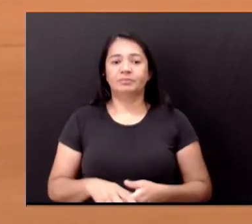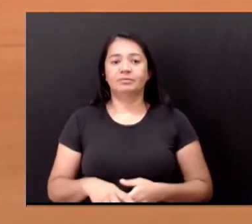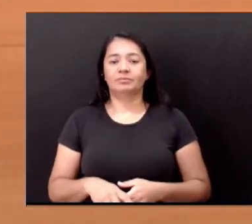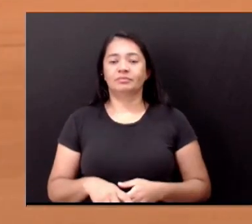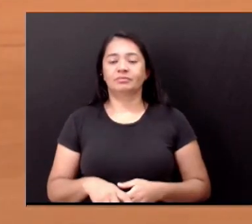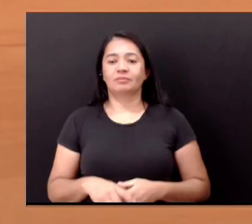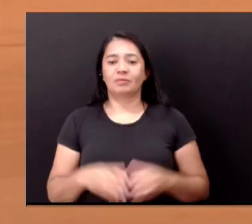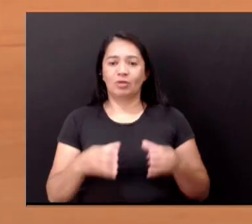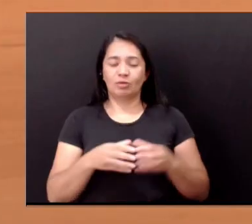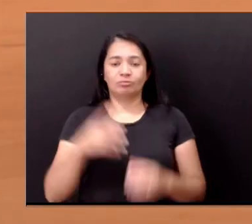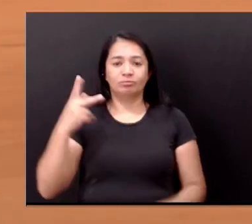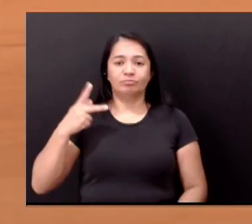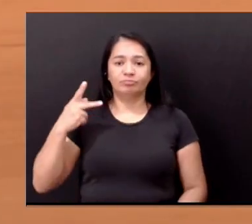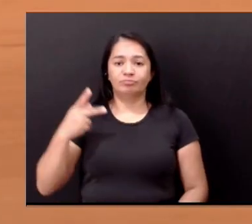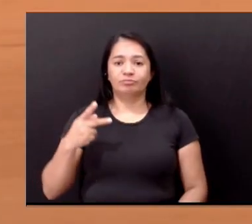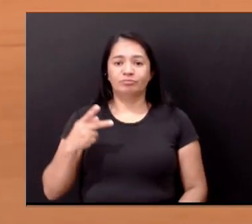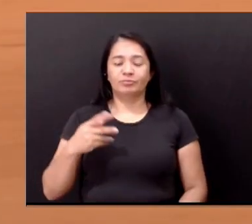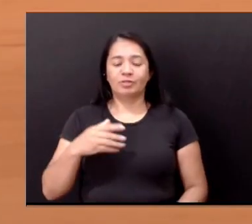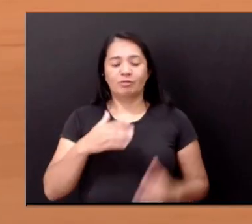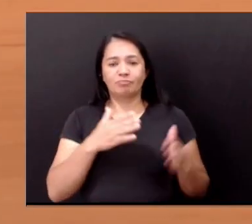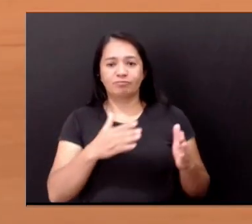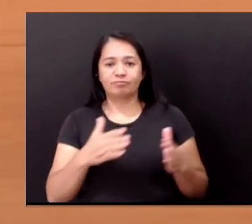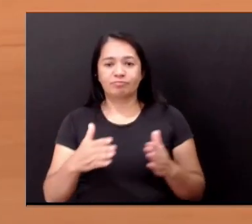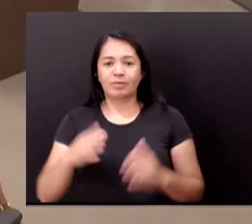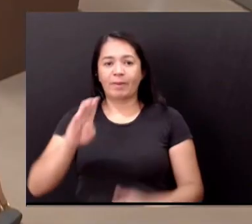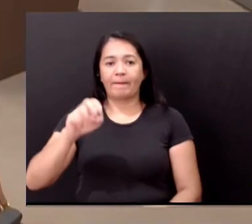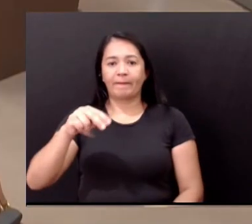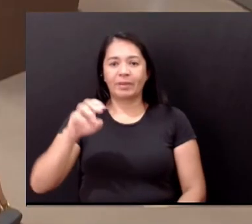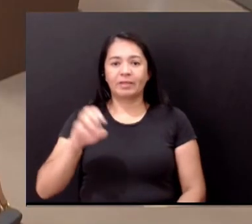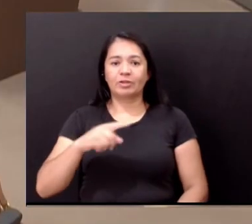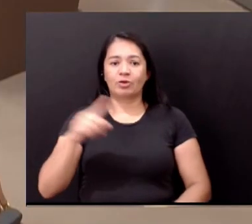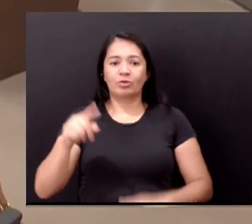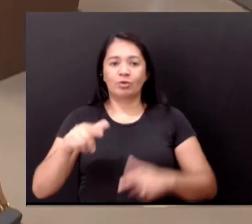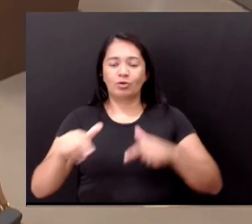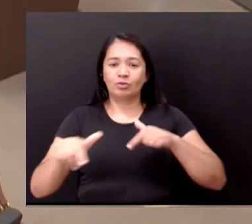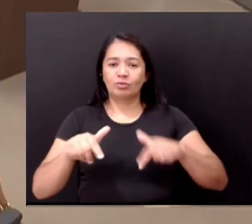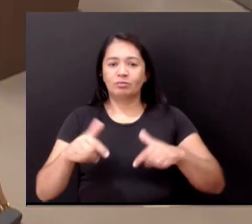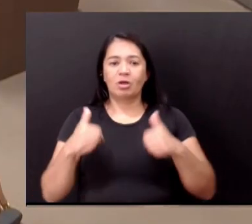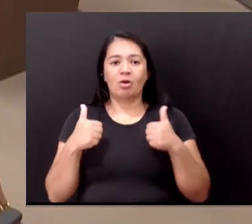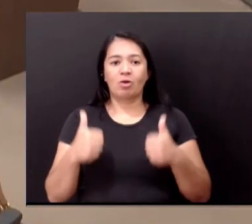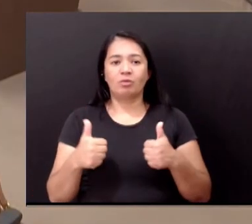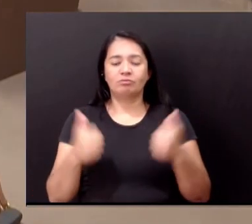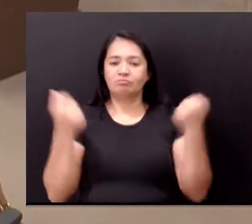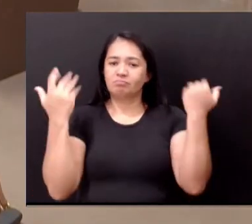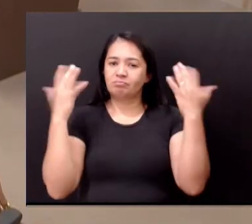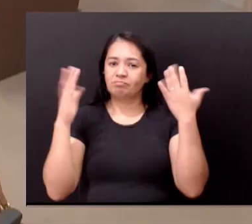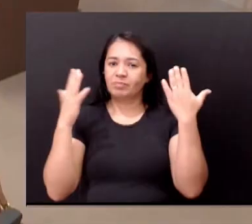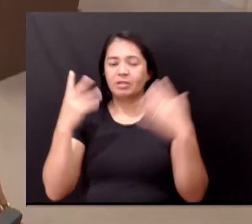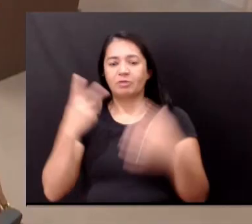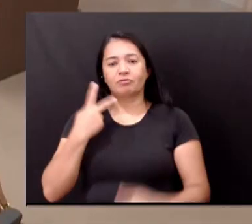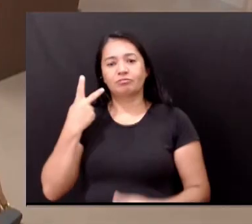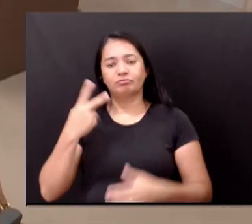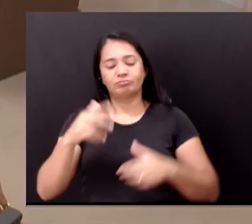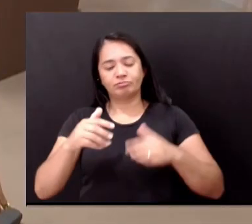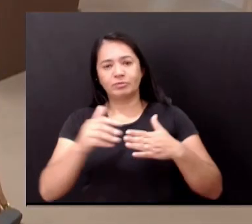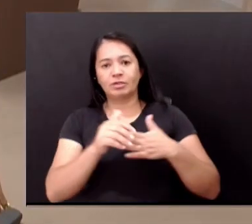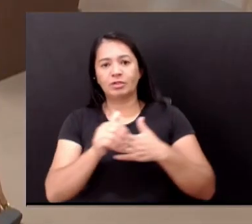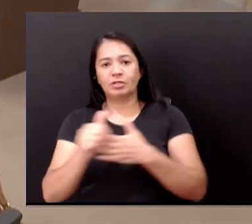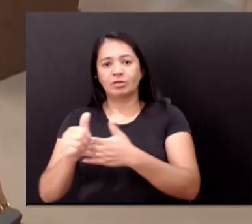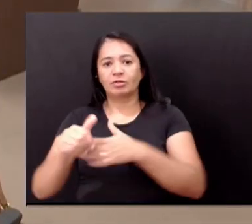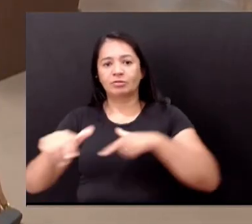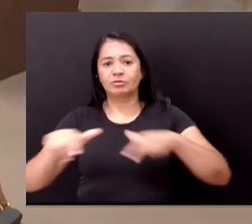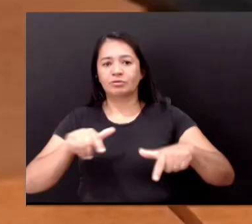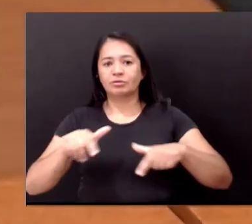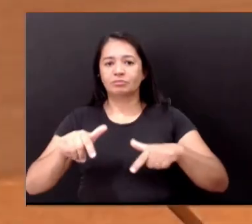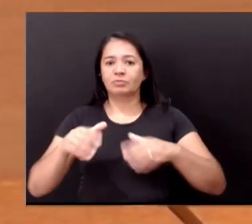a condução de Benê Lima nos trabalhos da comissão. Dar os parabéns por toda a condução à frente dessa comissão, que é muito importante,